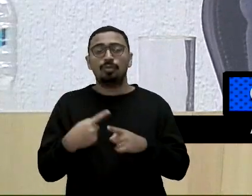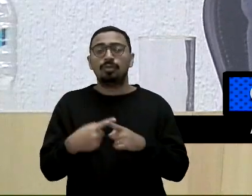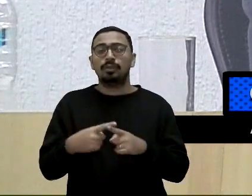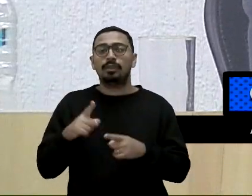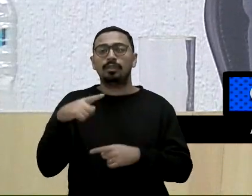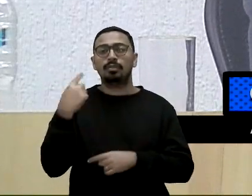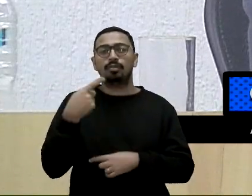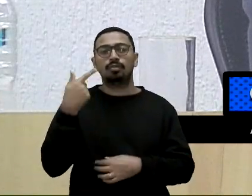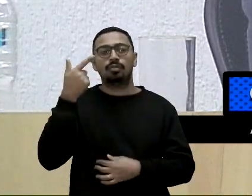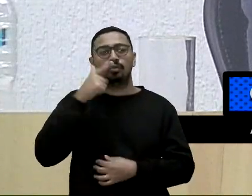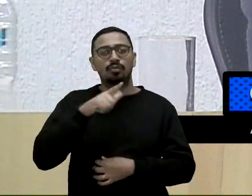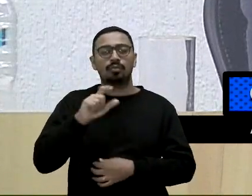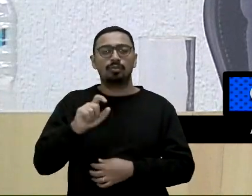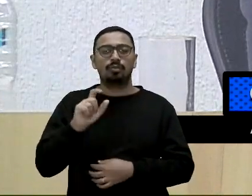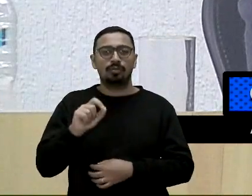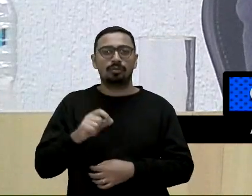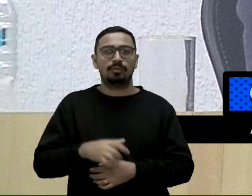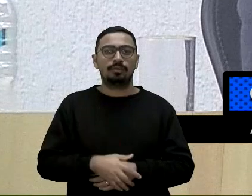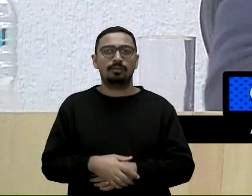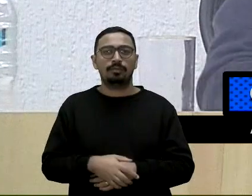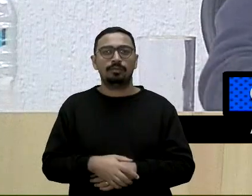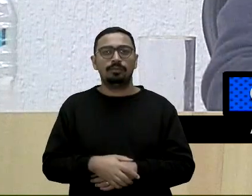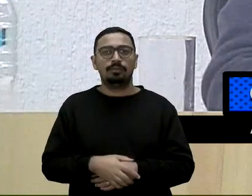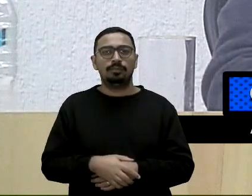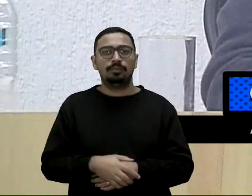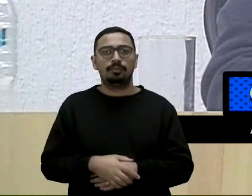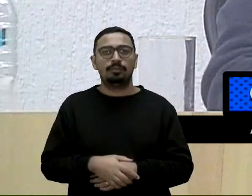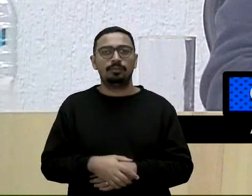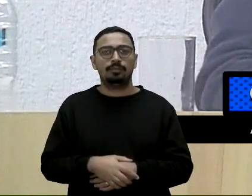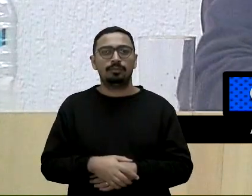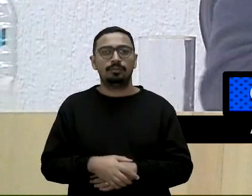importantes, muito tocantes também, né?